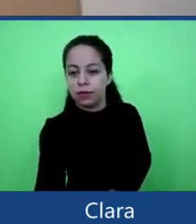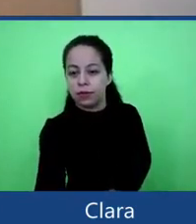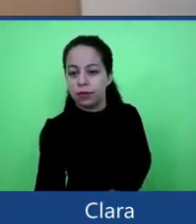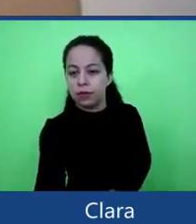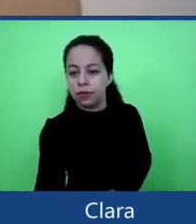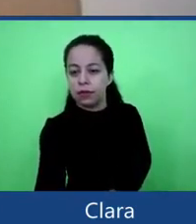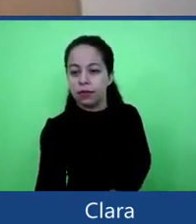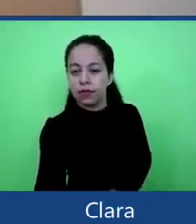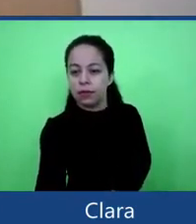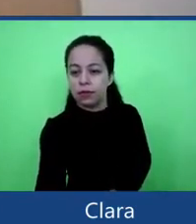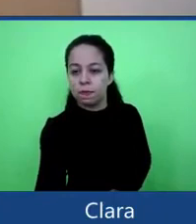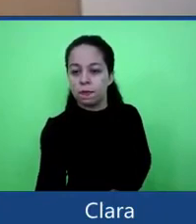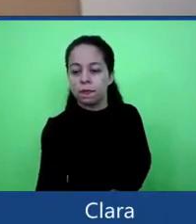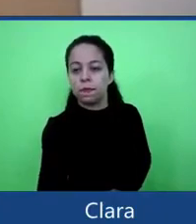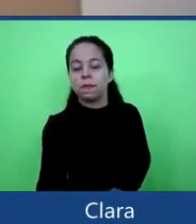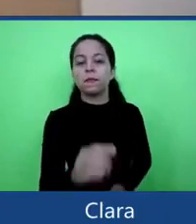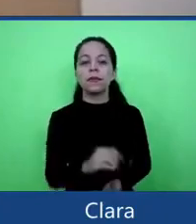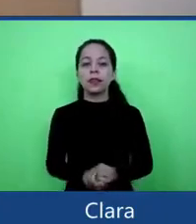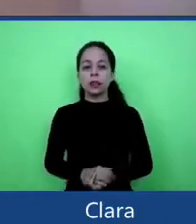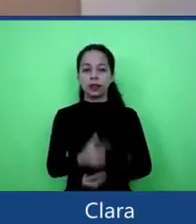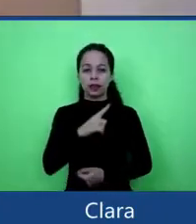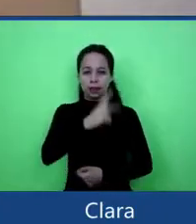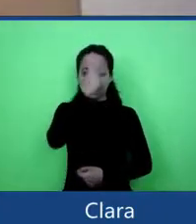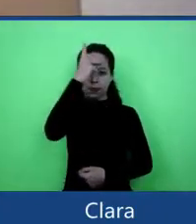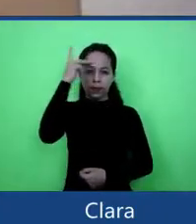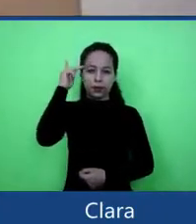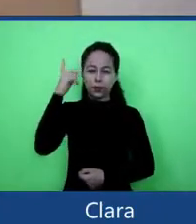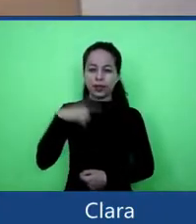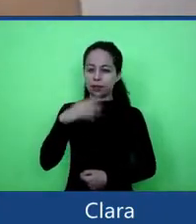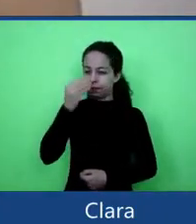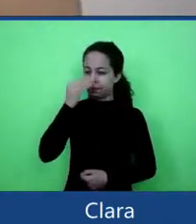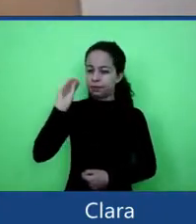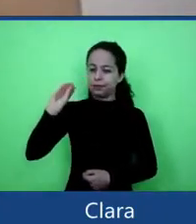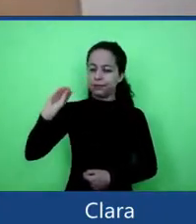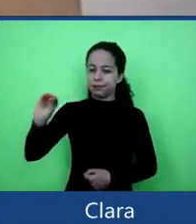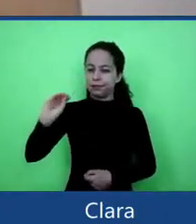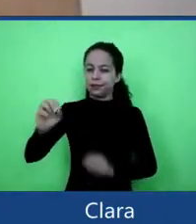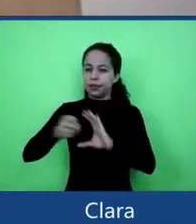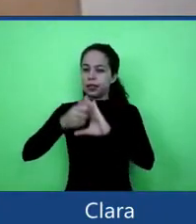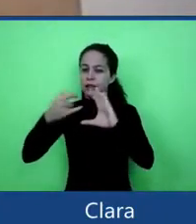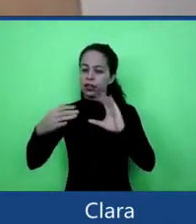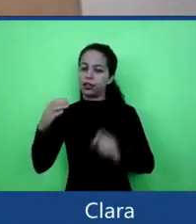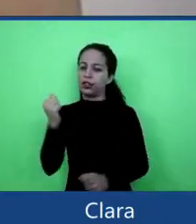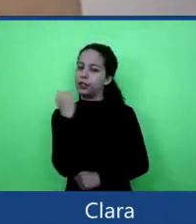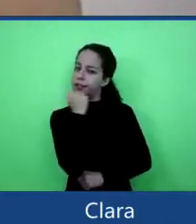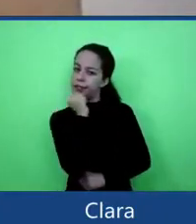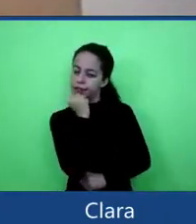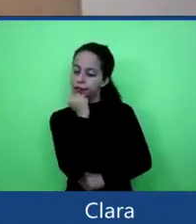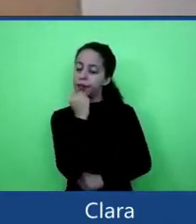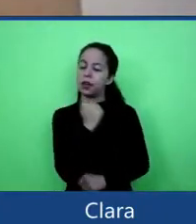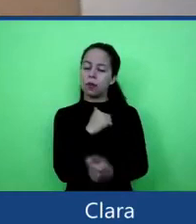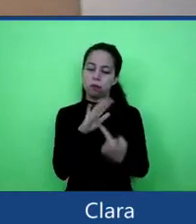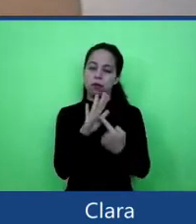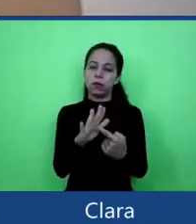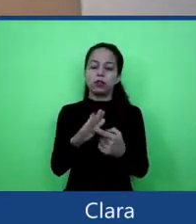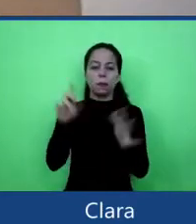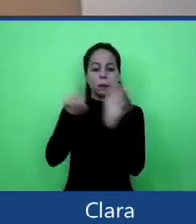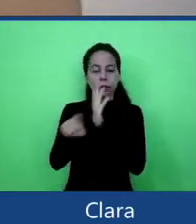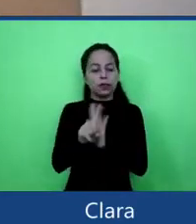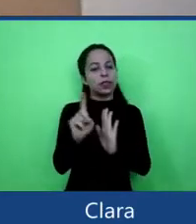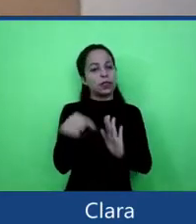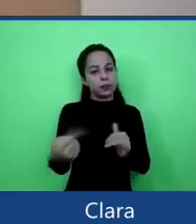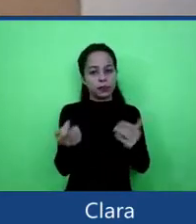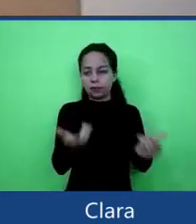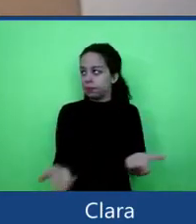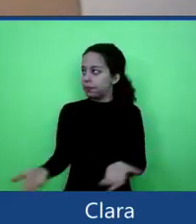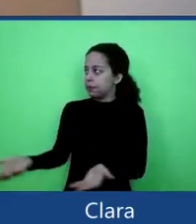questões políticas. Deixa eu fazer essas... eu vou rapidamente falar em um minutinho as perguntas quais são, e aí passa a palavra para os nossos convidados